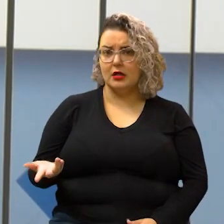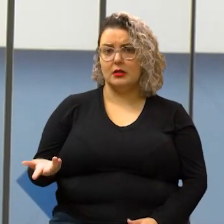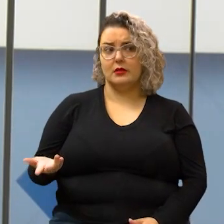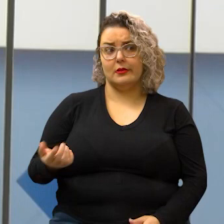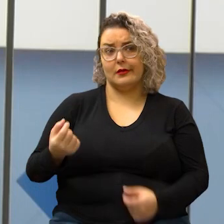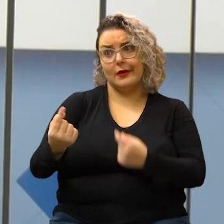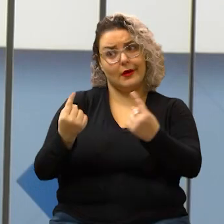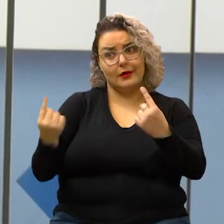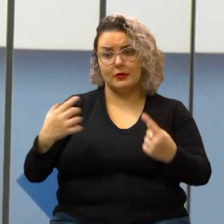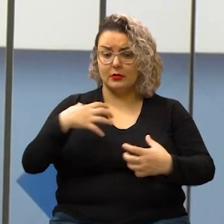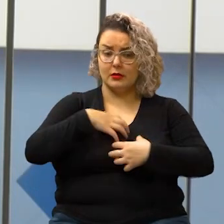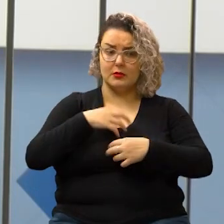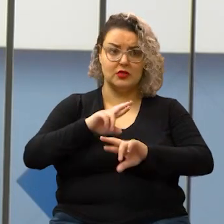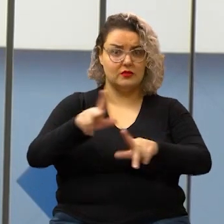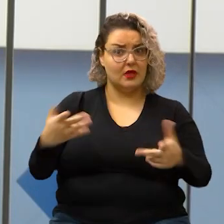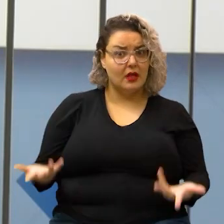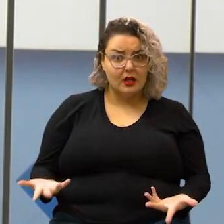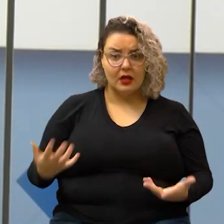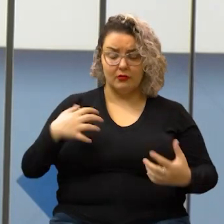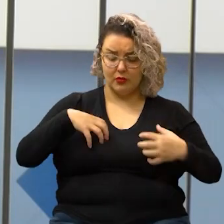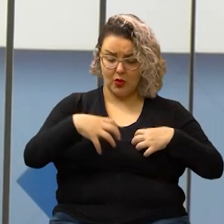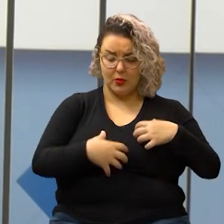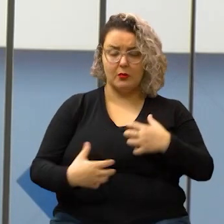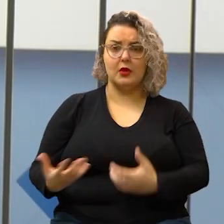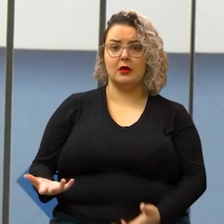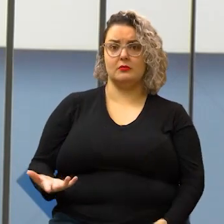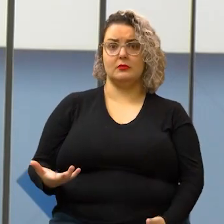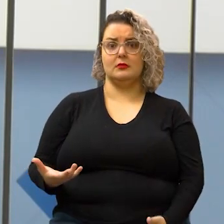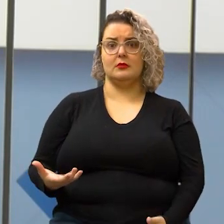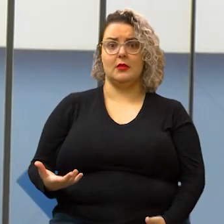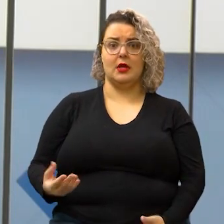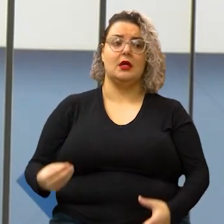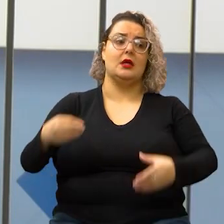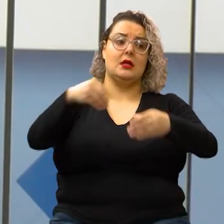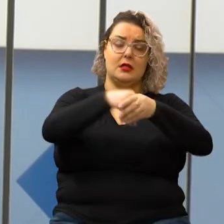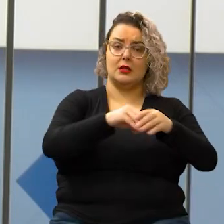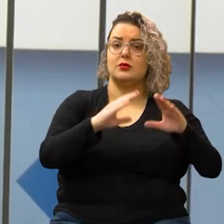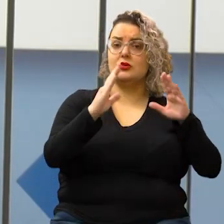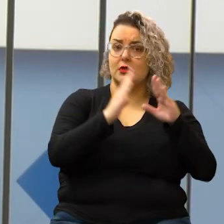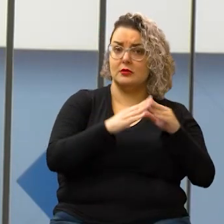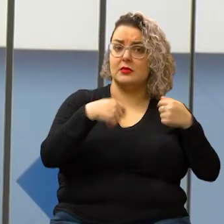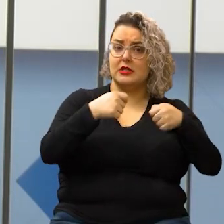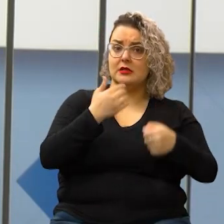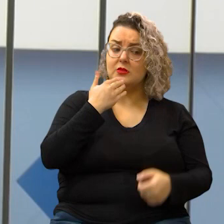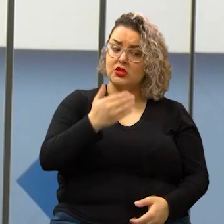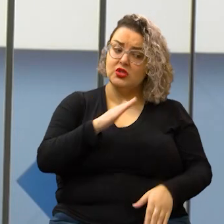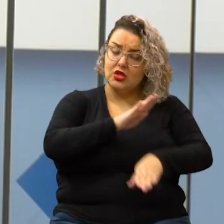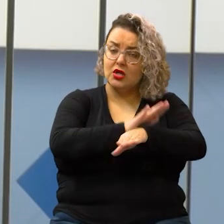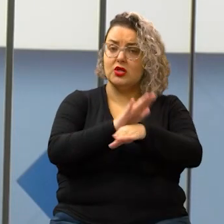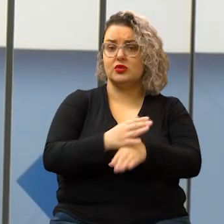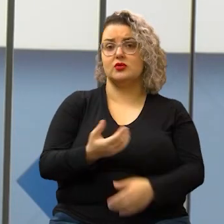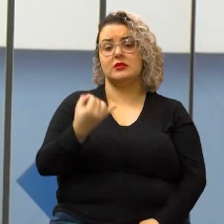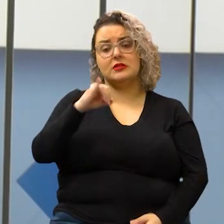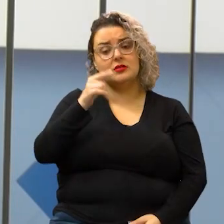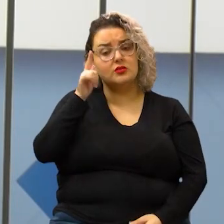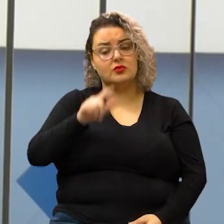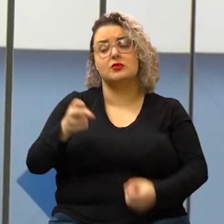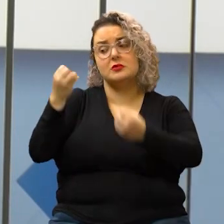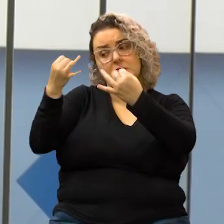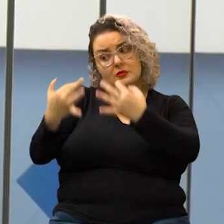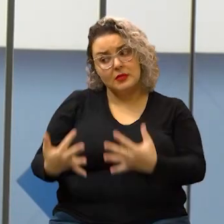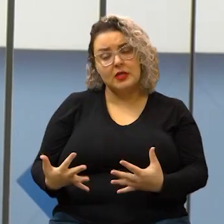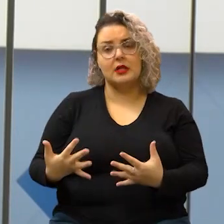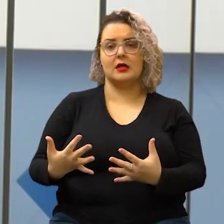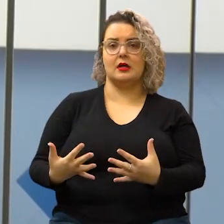casa, né? E os pais precisam pedir ajuda caso não consigam, né, orientar, explicar para um